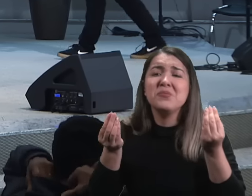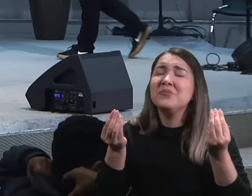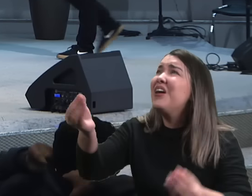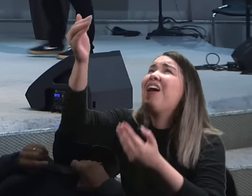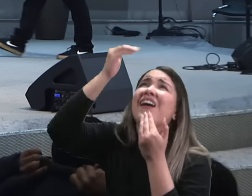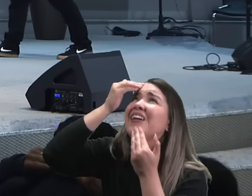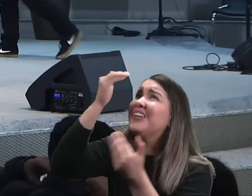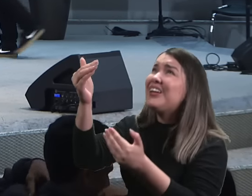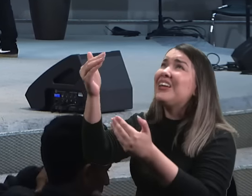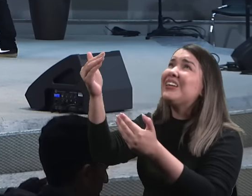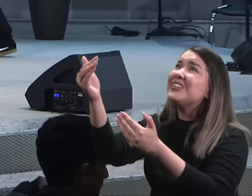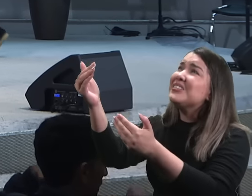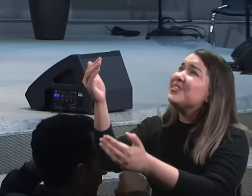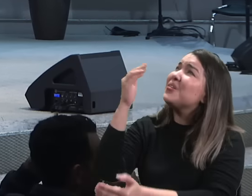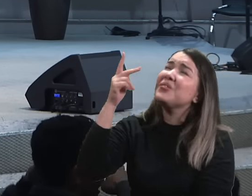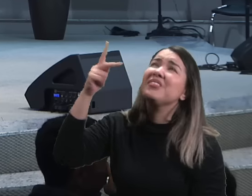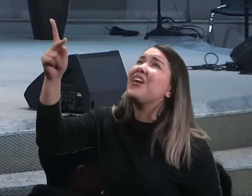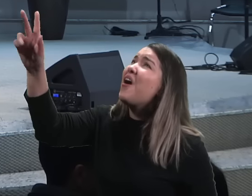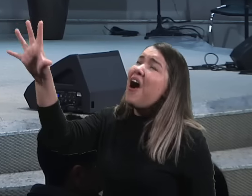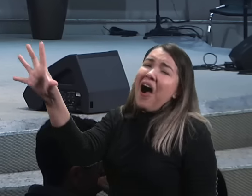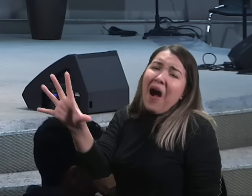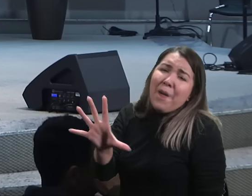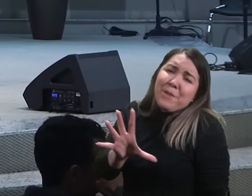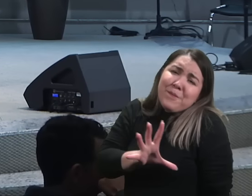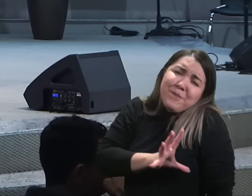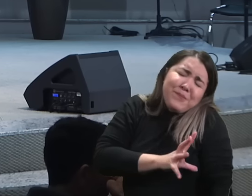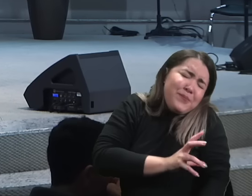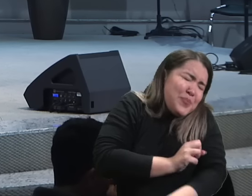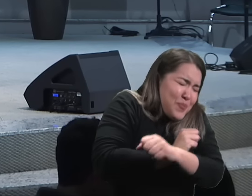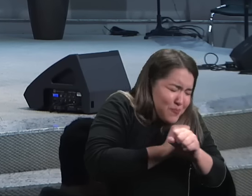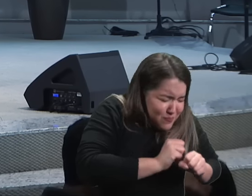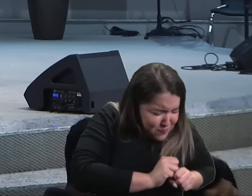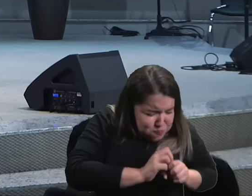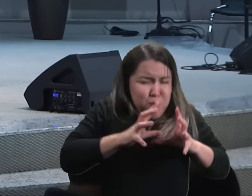a tão imenso